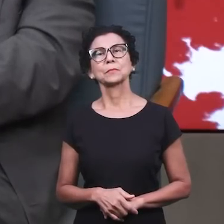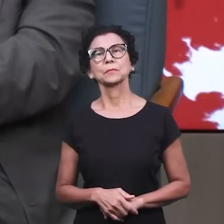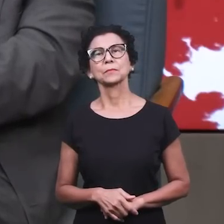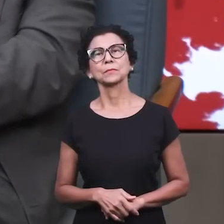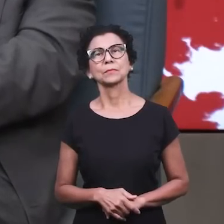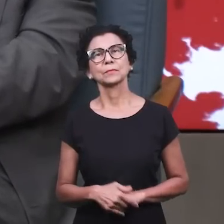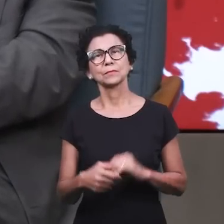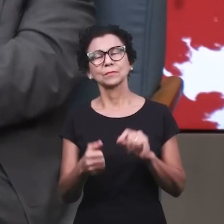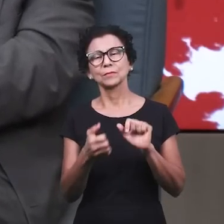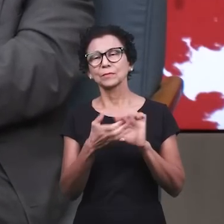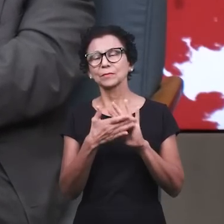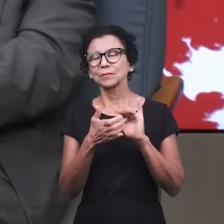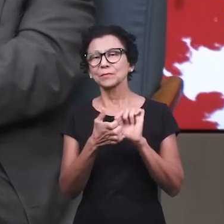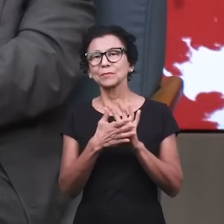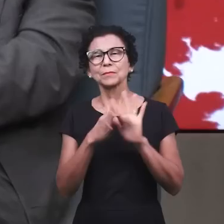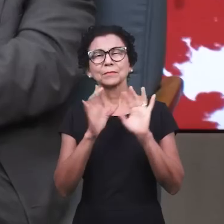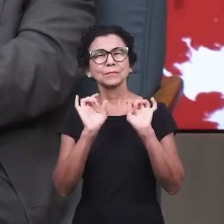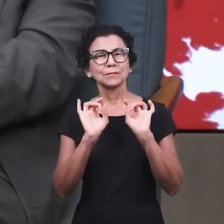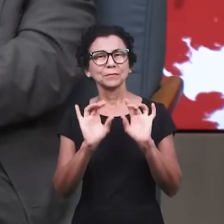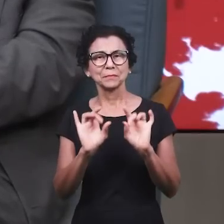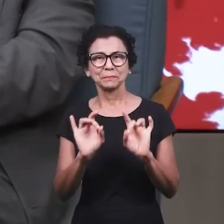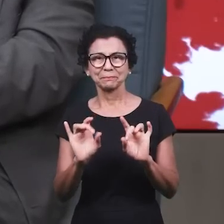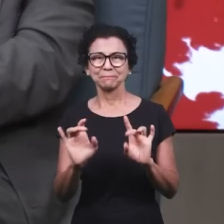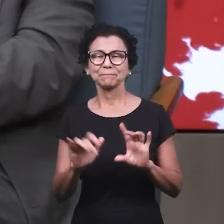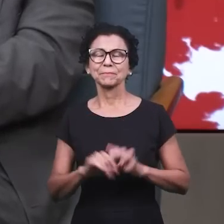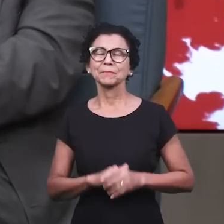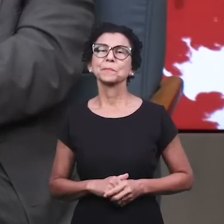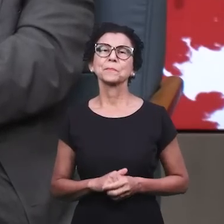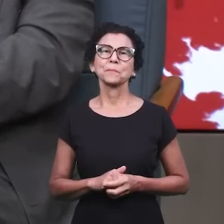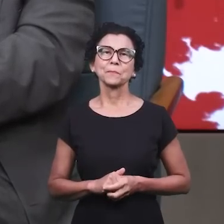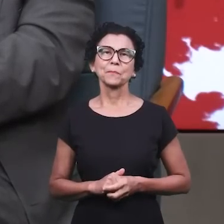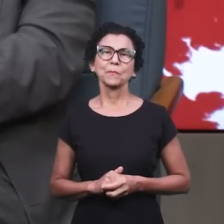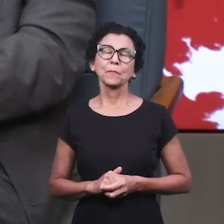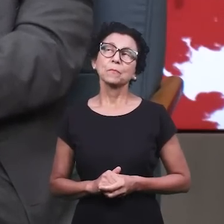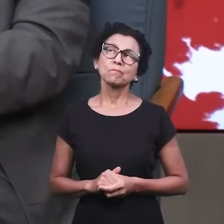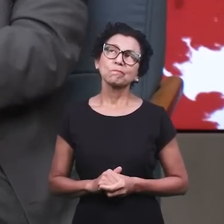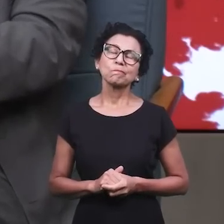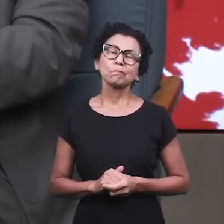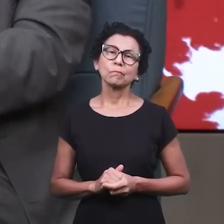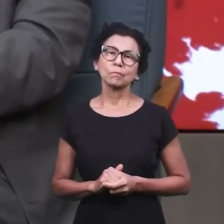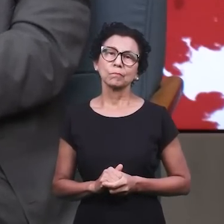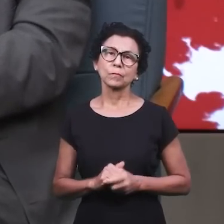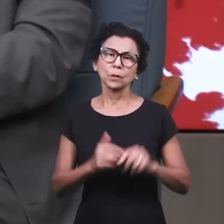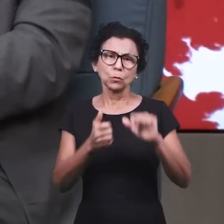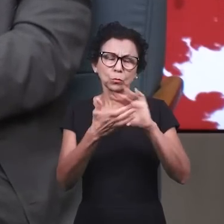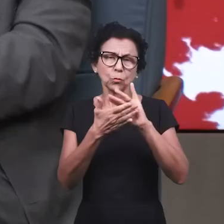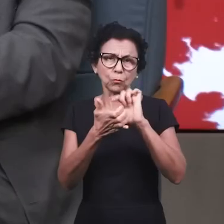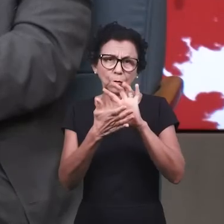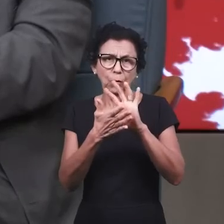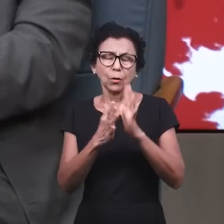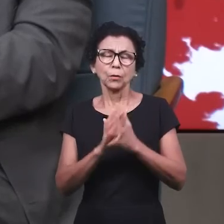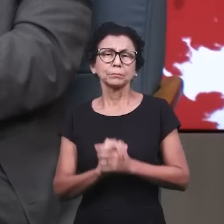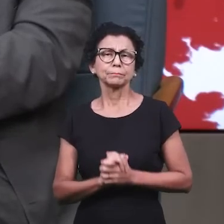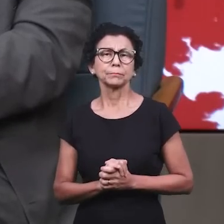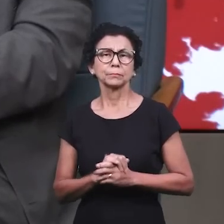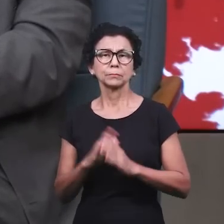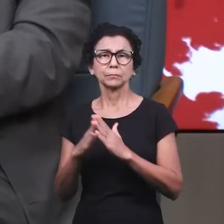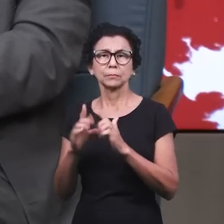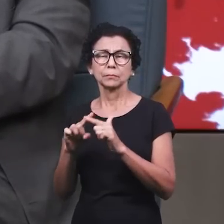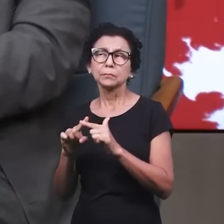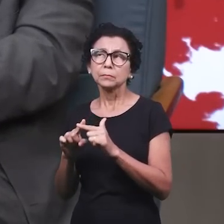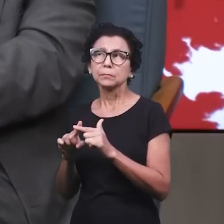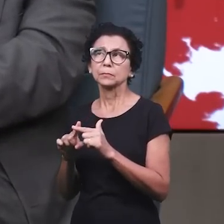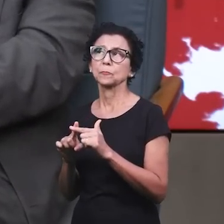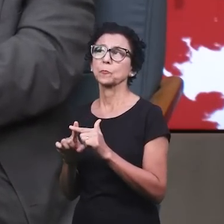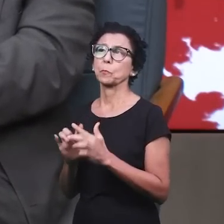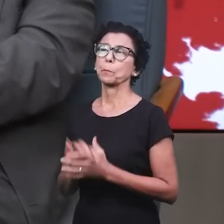O louvor para nós é muito especial. O louvor para nós não é